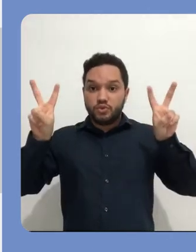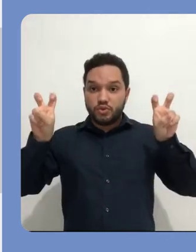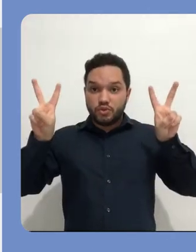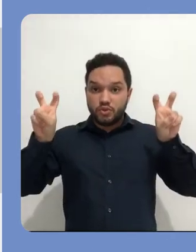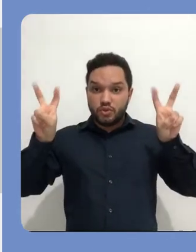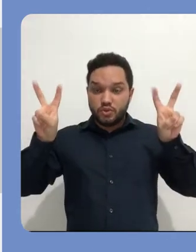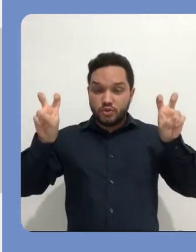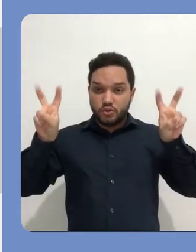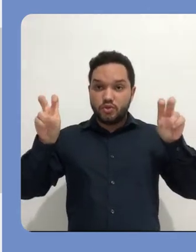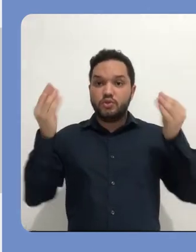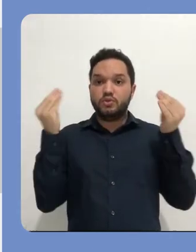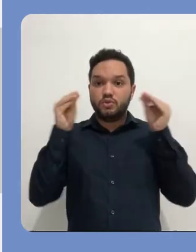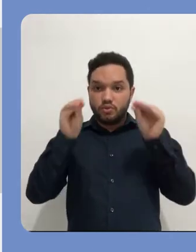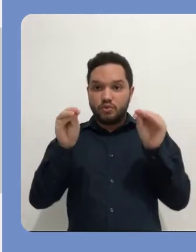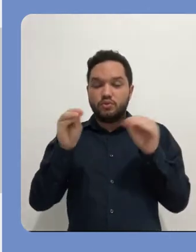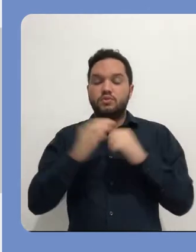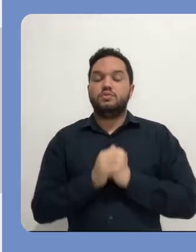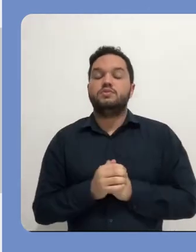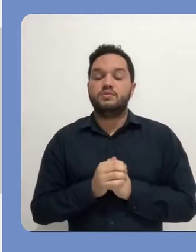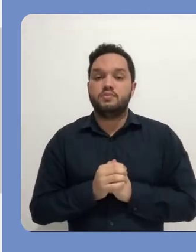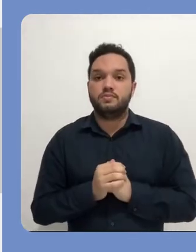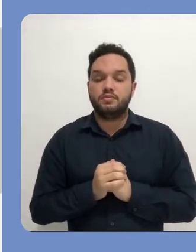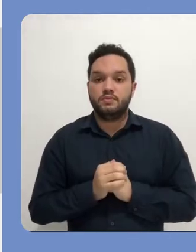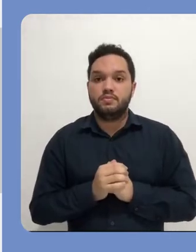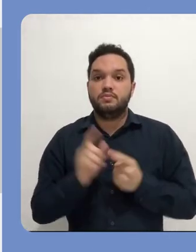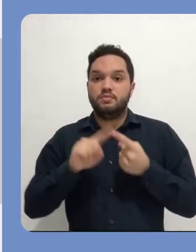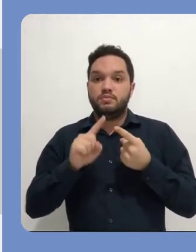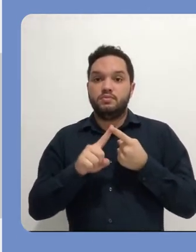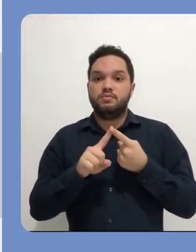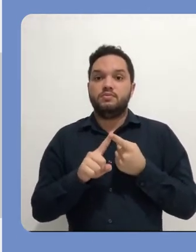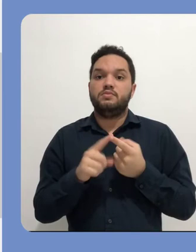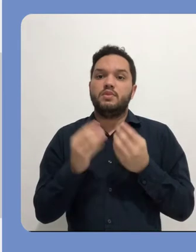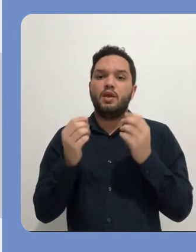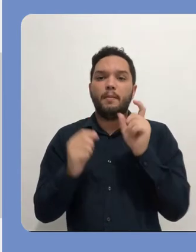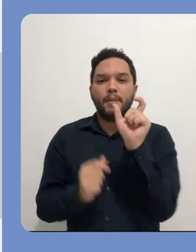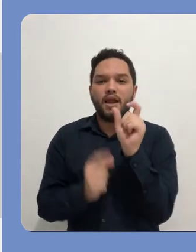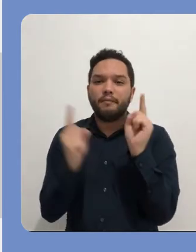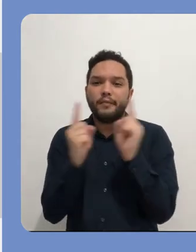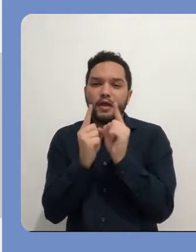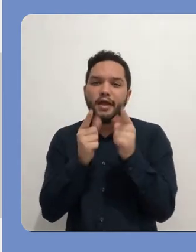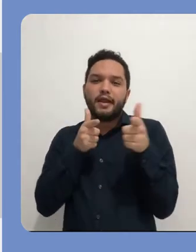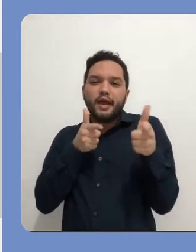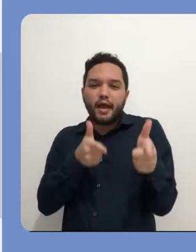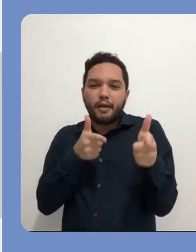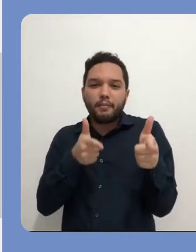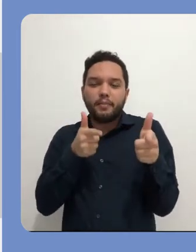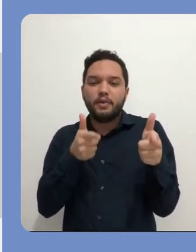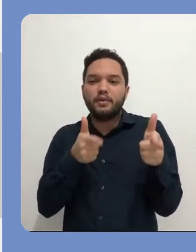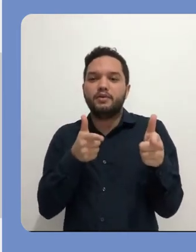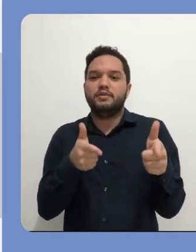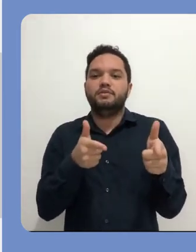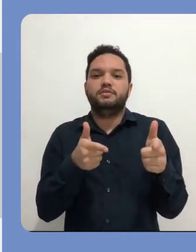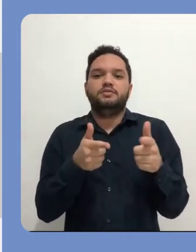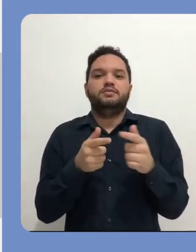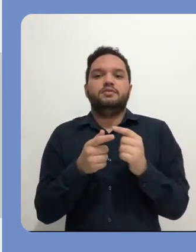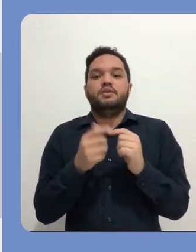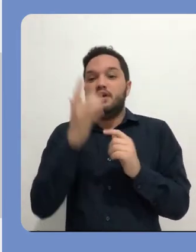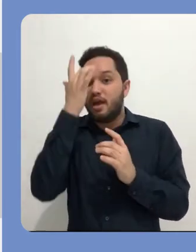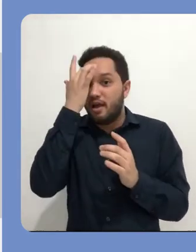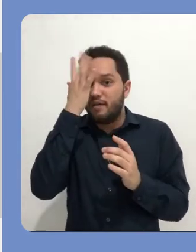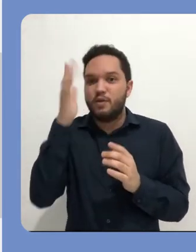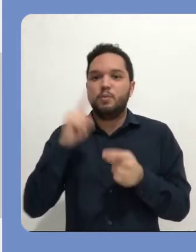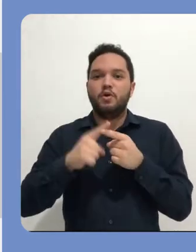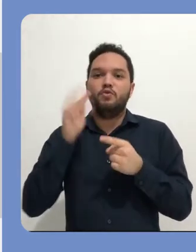atividade que você vai fornecer a certificação. Você pode dar um apelido para o